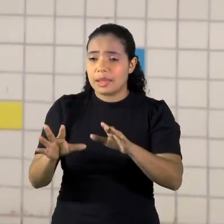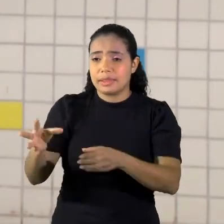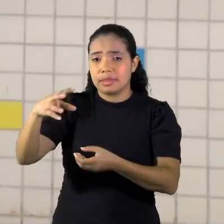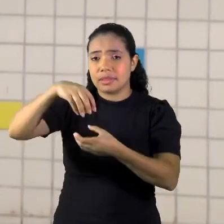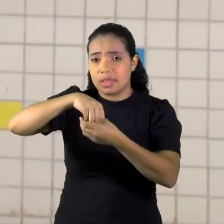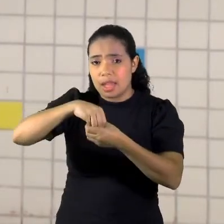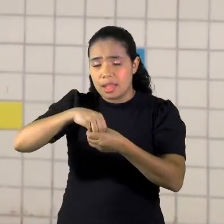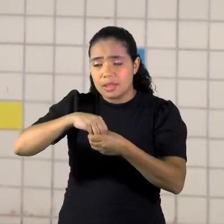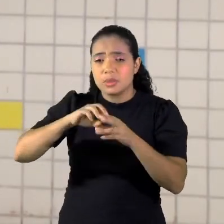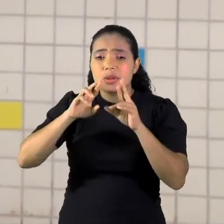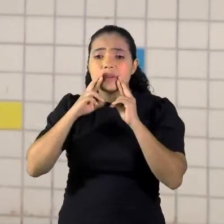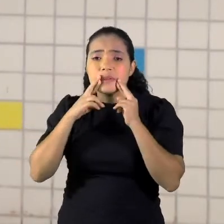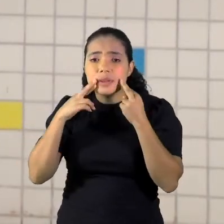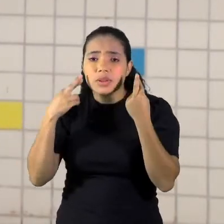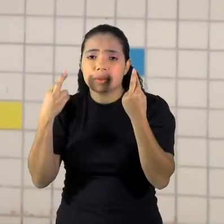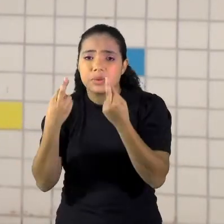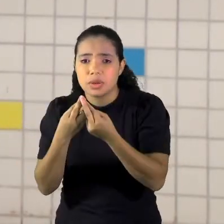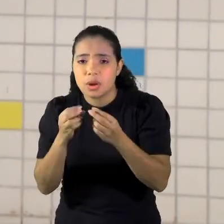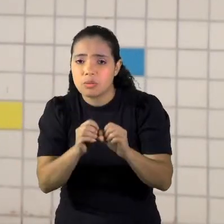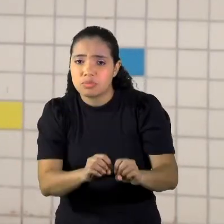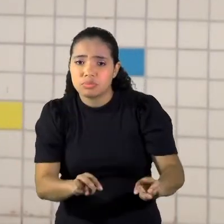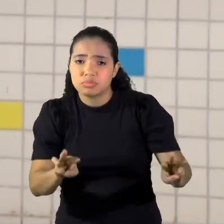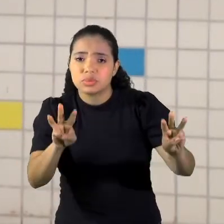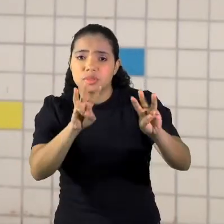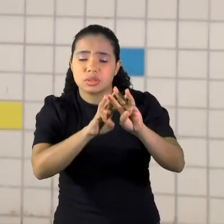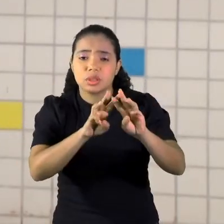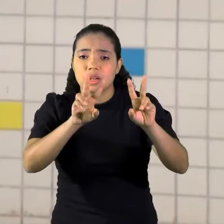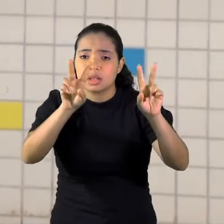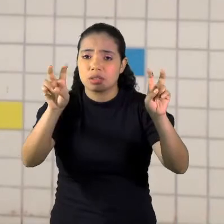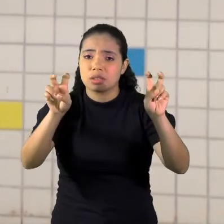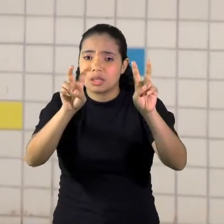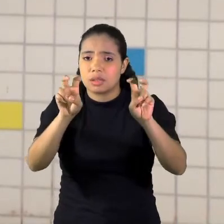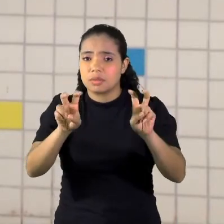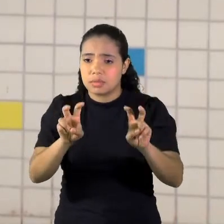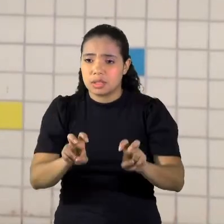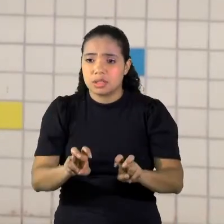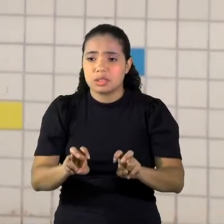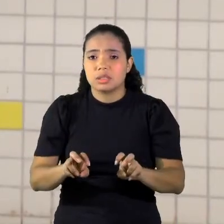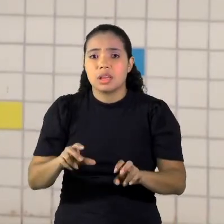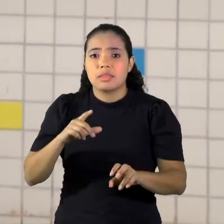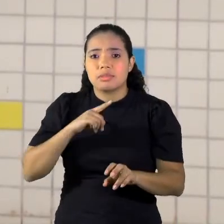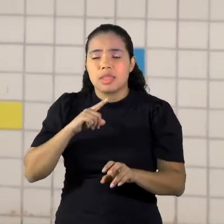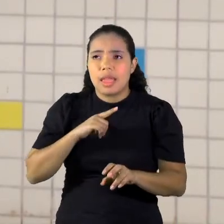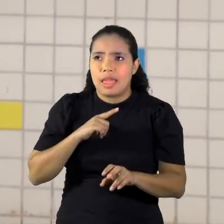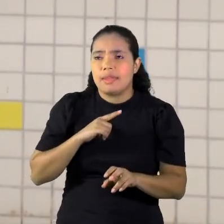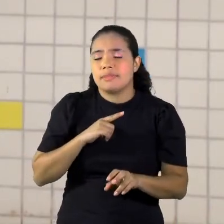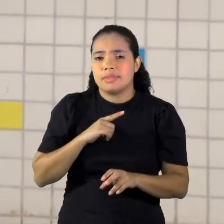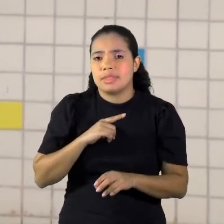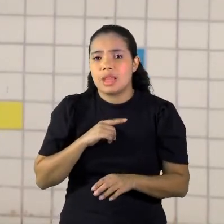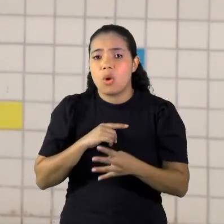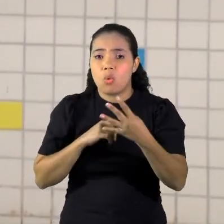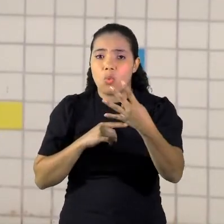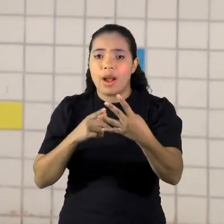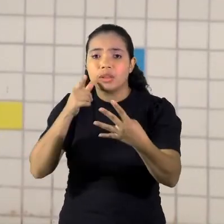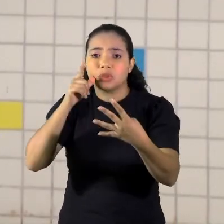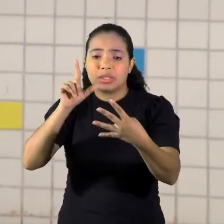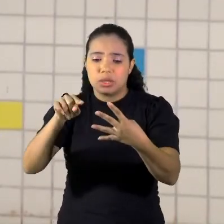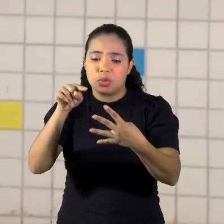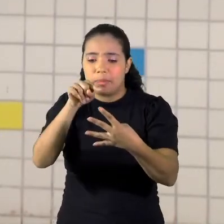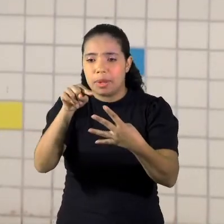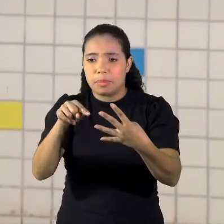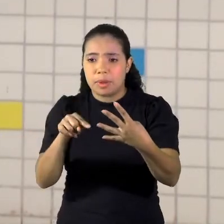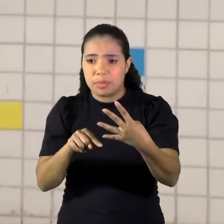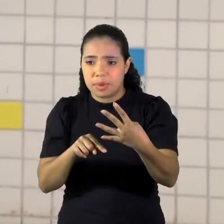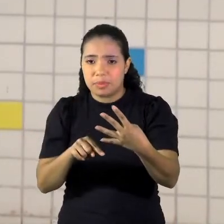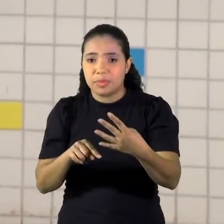as reuniões da ONU, são falados simultaneamente, no mínimo, 4 línguas,